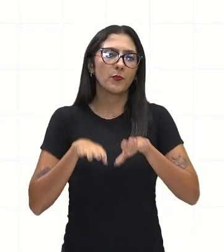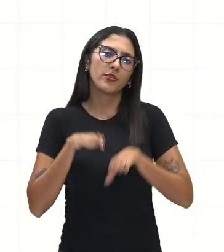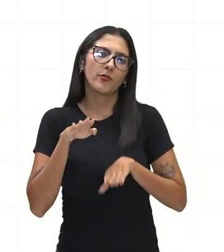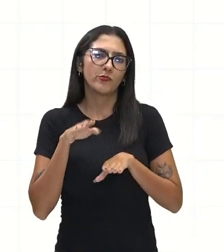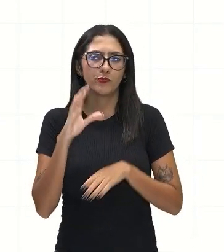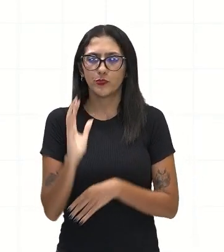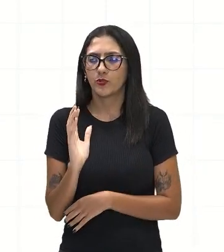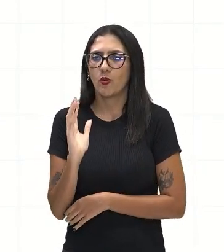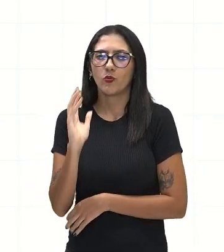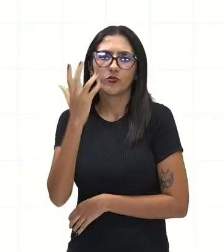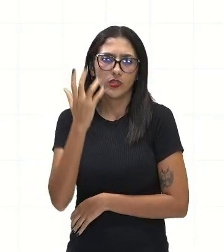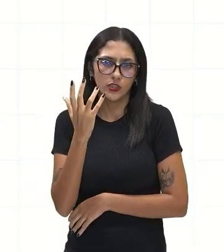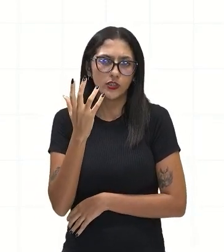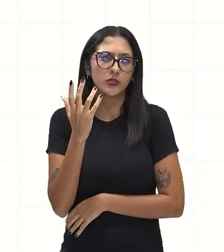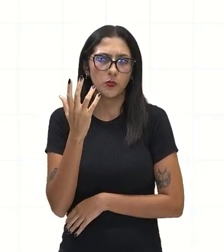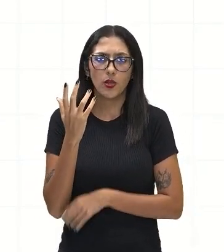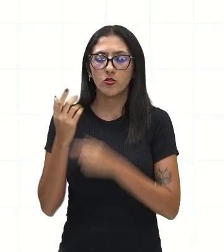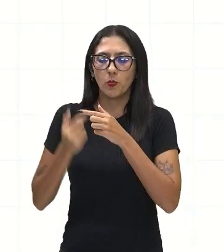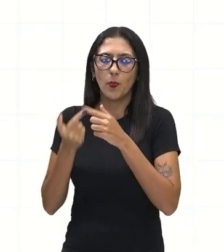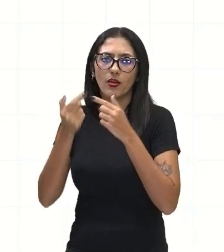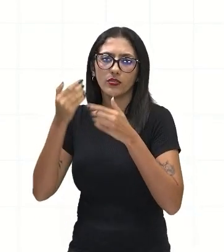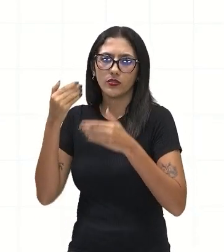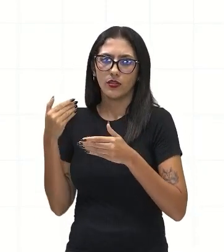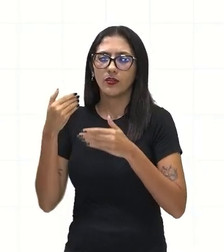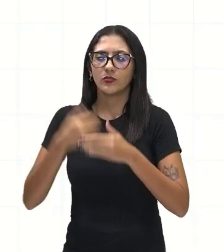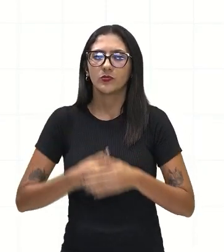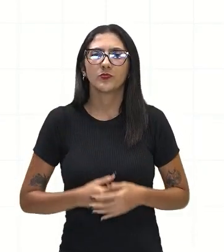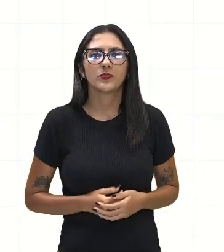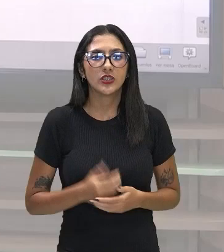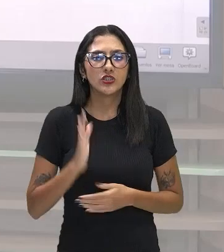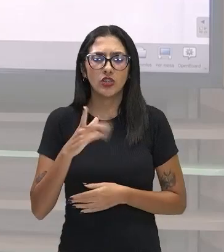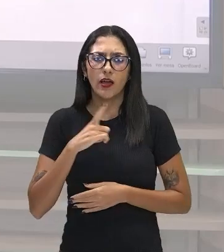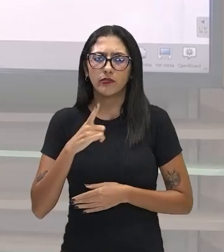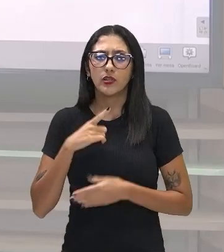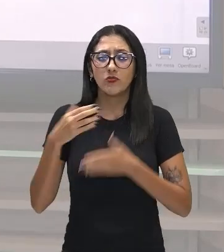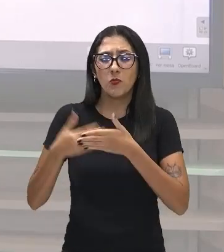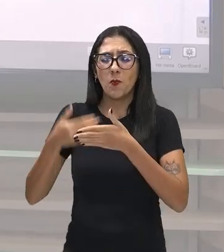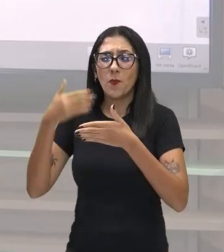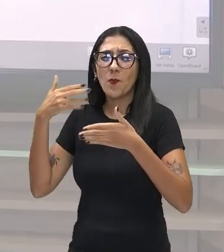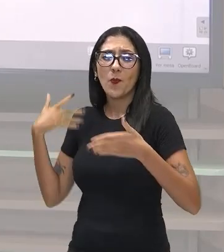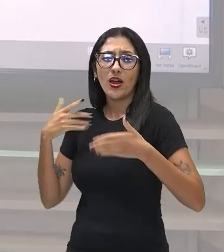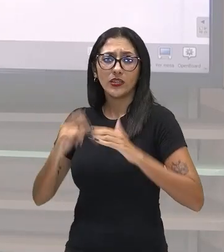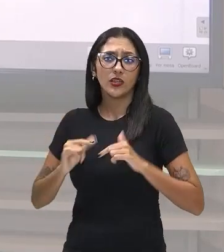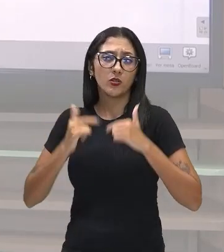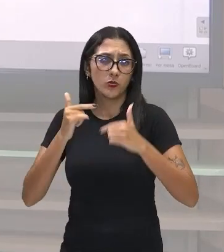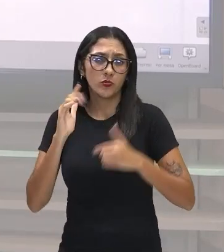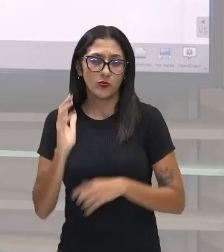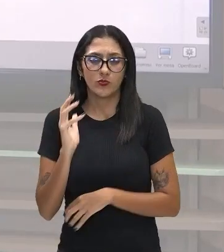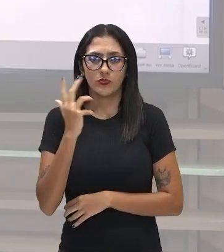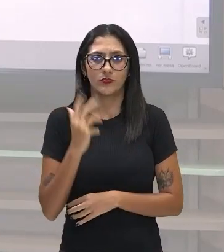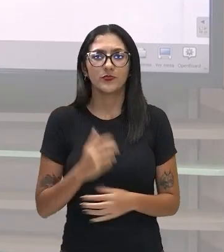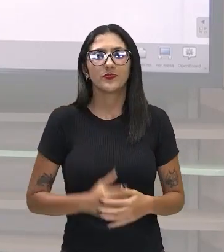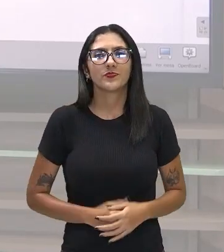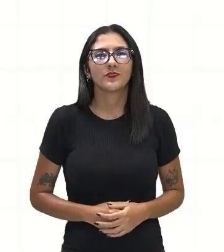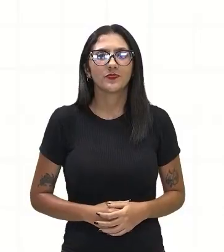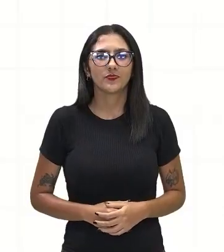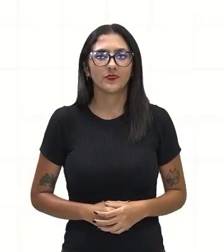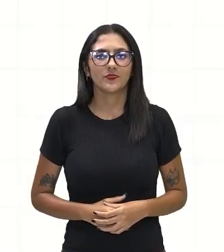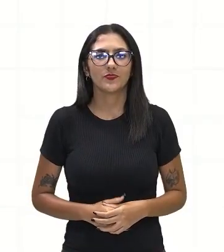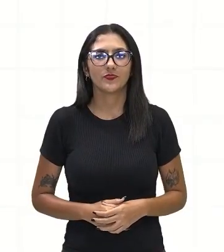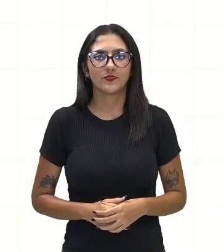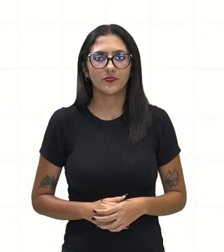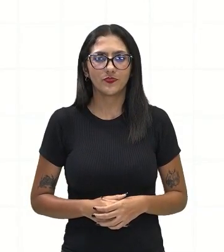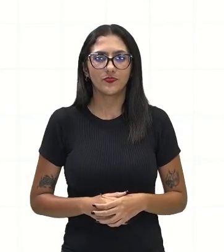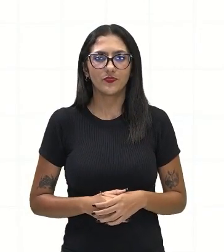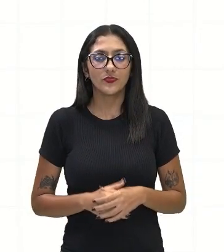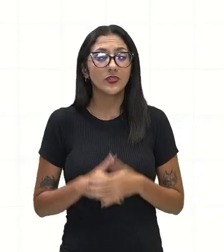fato, daquele evento, daquele fenômeno que realmente aconteceu na realidade. Então, a